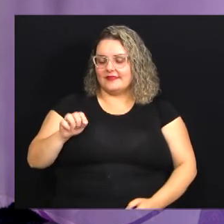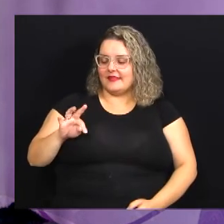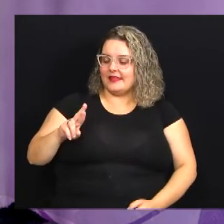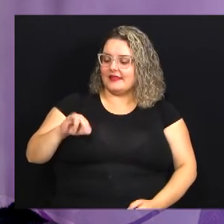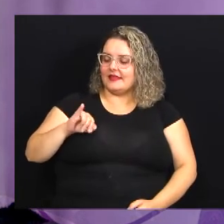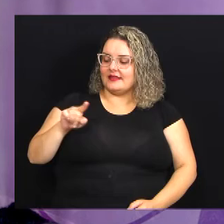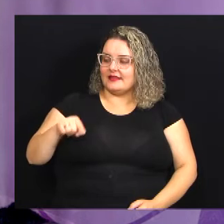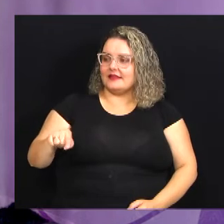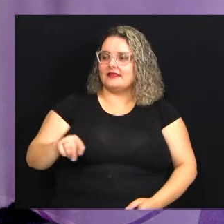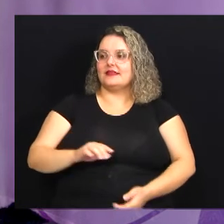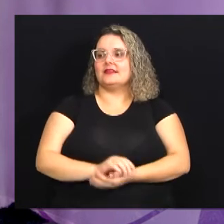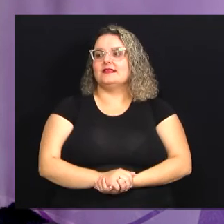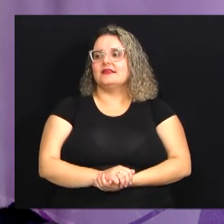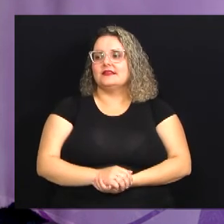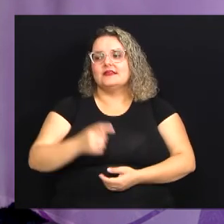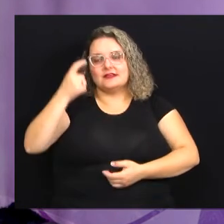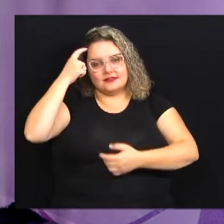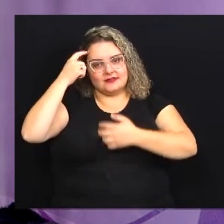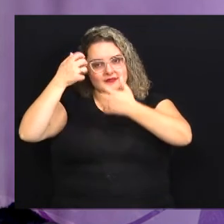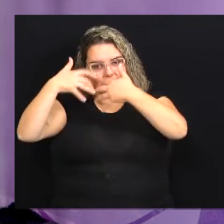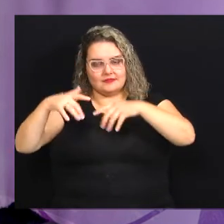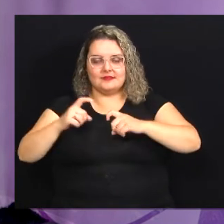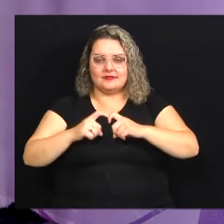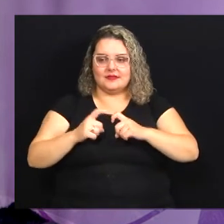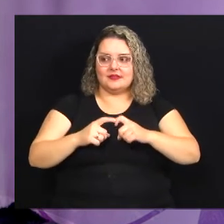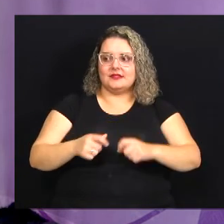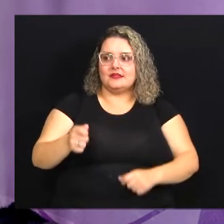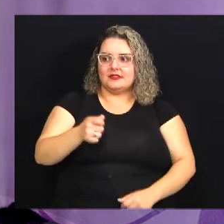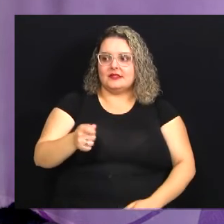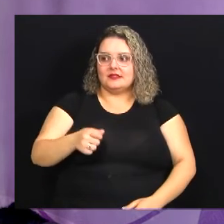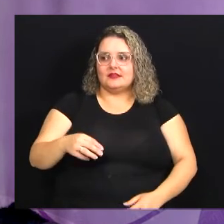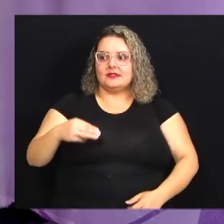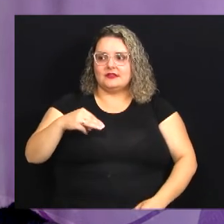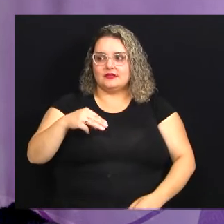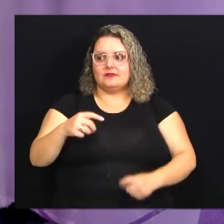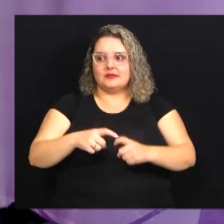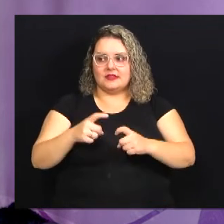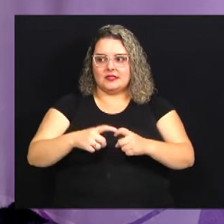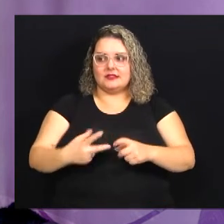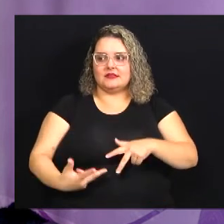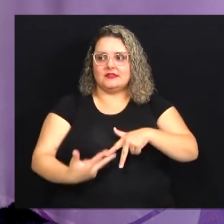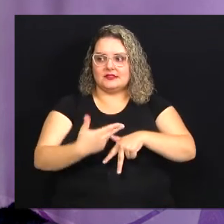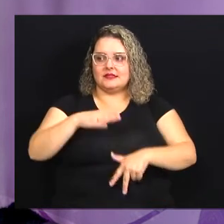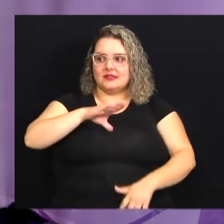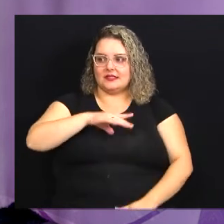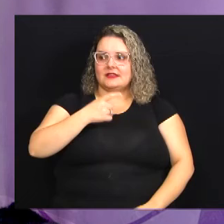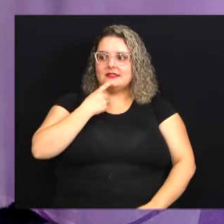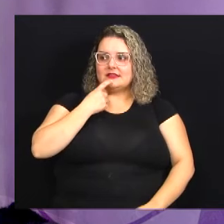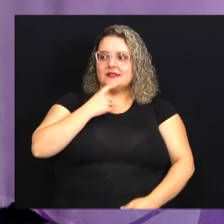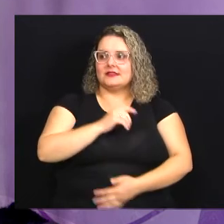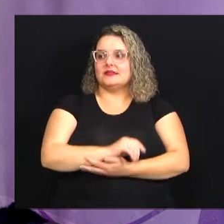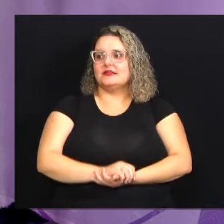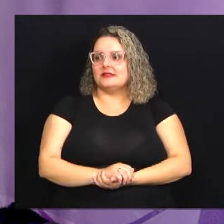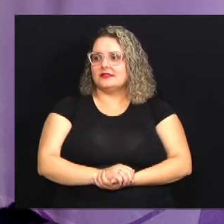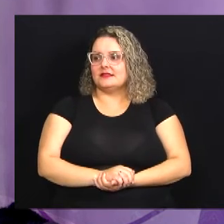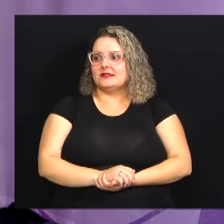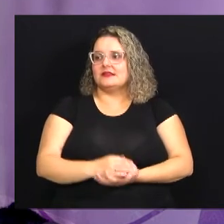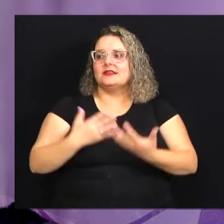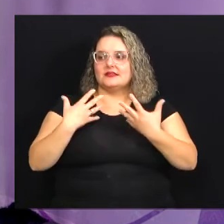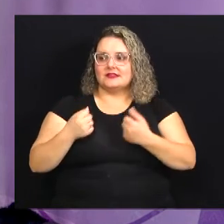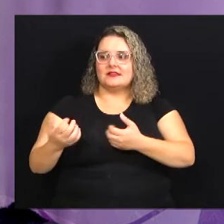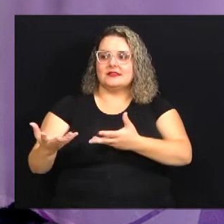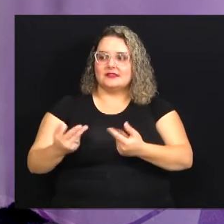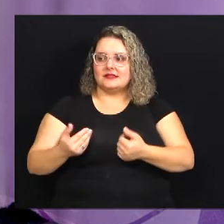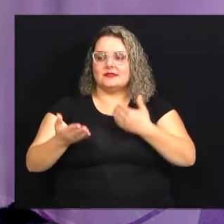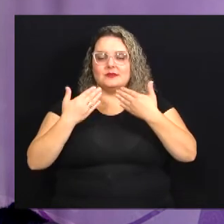doutora Beatriz Vieira Caputo, neurologista, atua também na Sociedade de Medicina e Cirurgia aqui de Campinas.